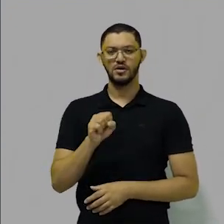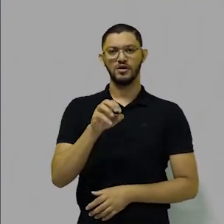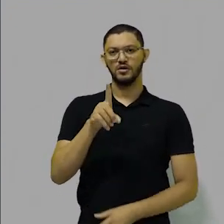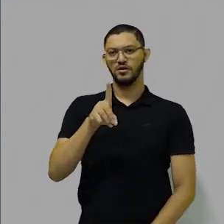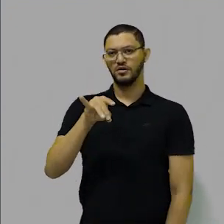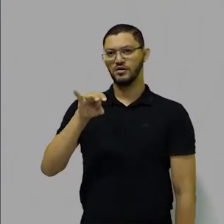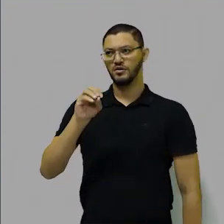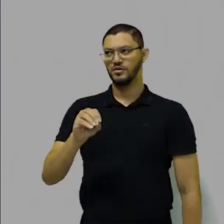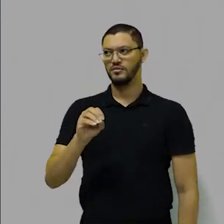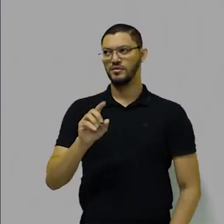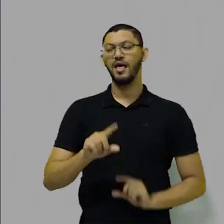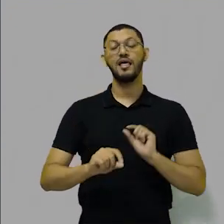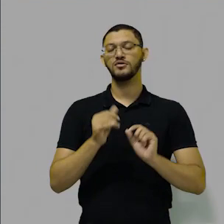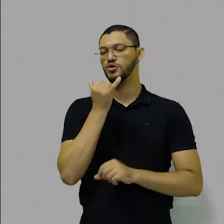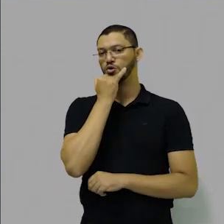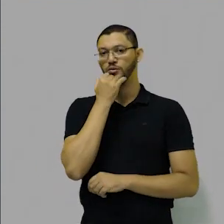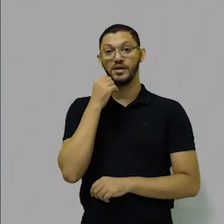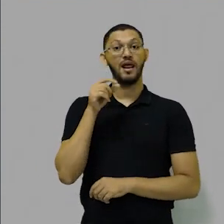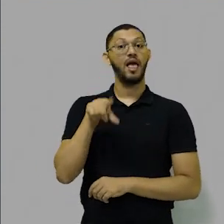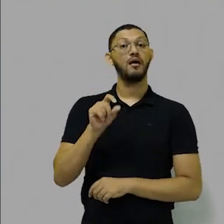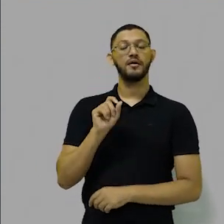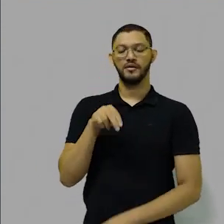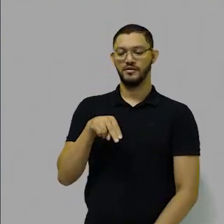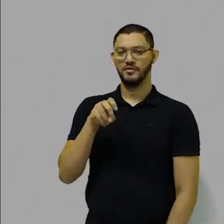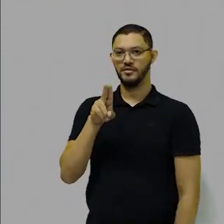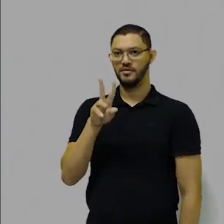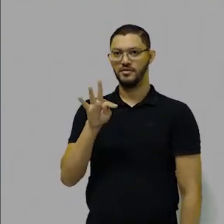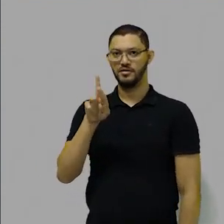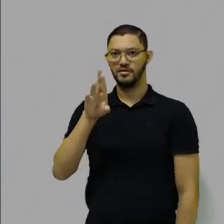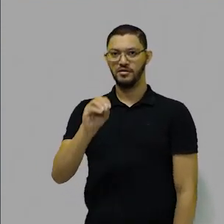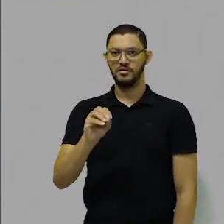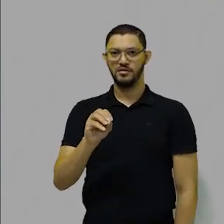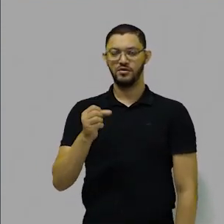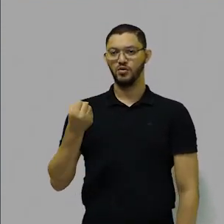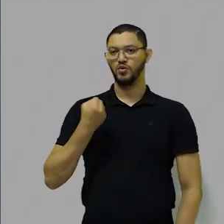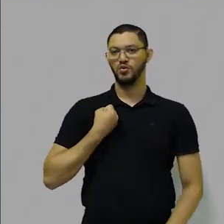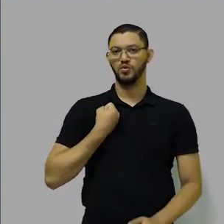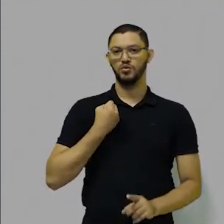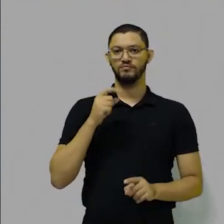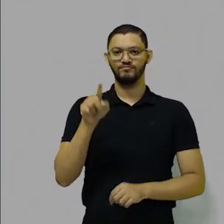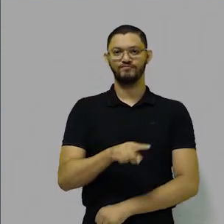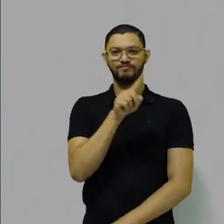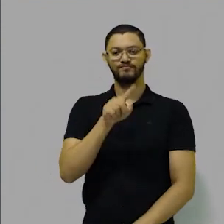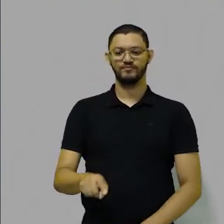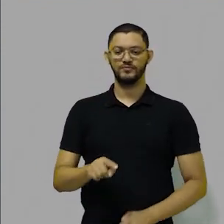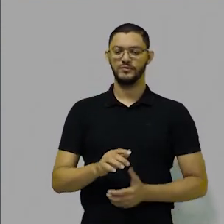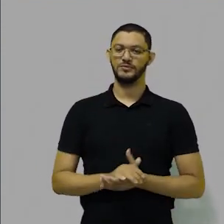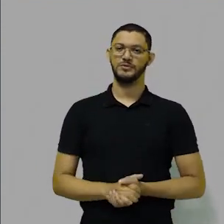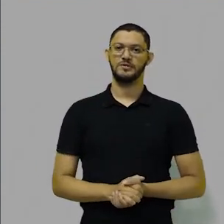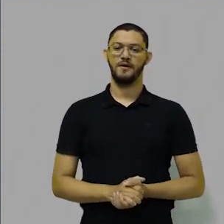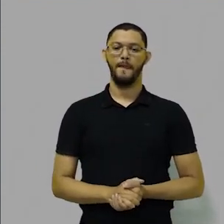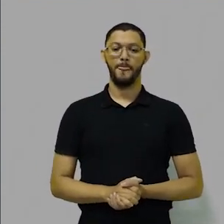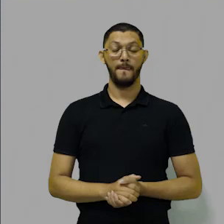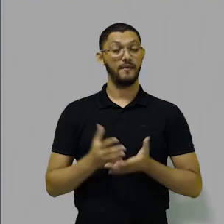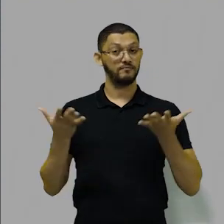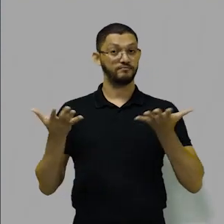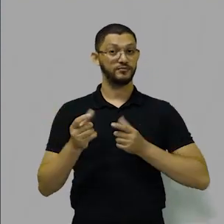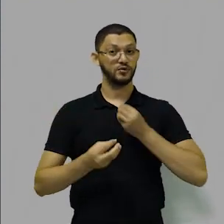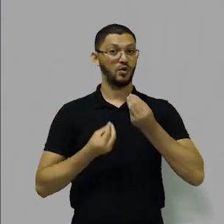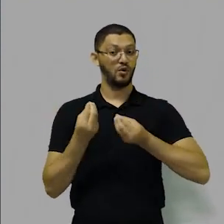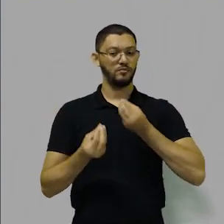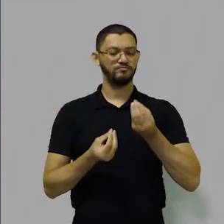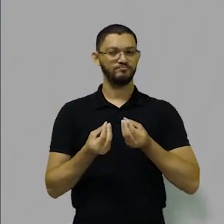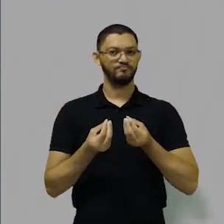sólido. Ele é neutro, né? As cargas se anulam. Agora, como a